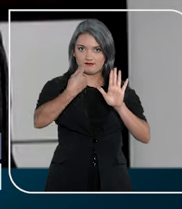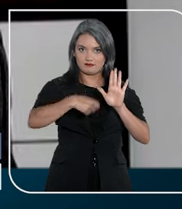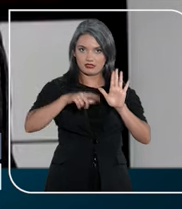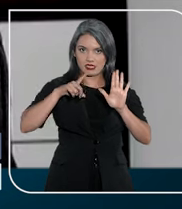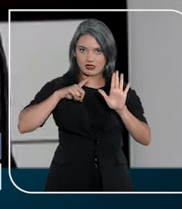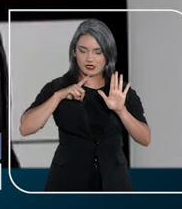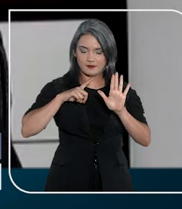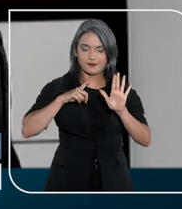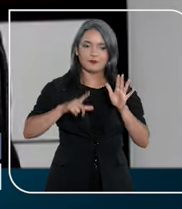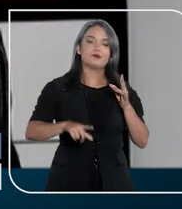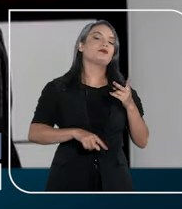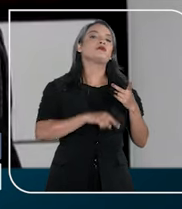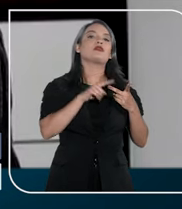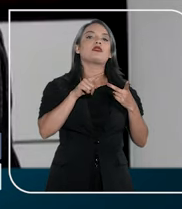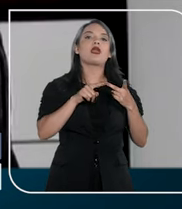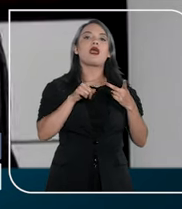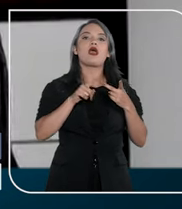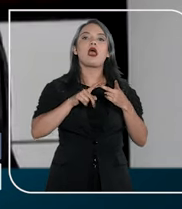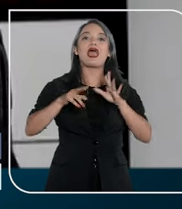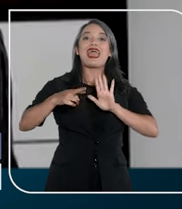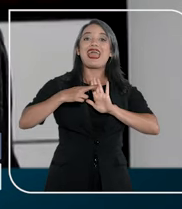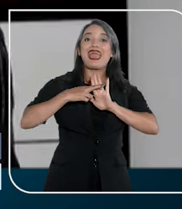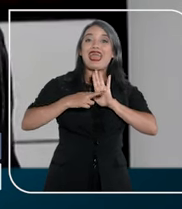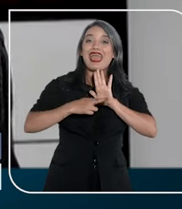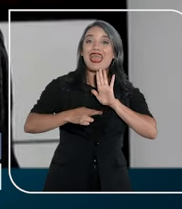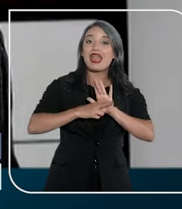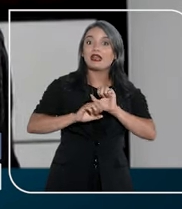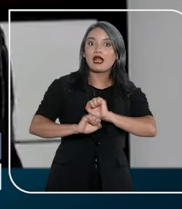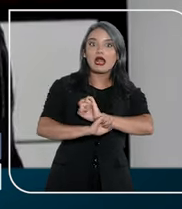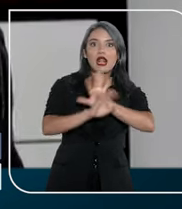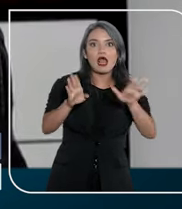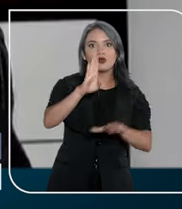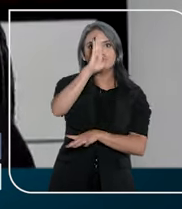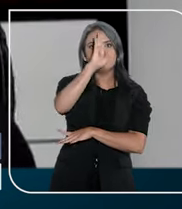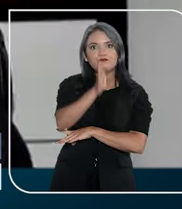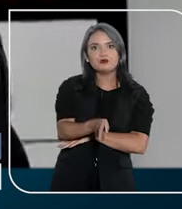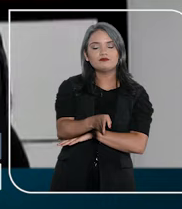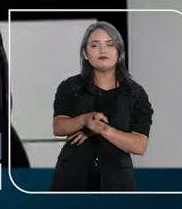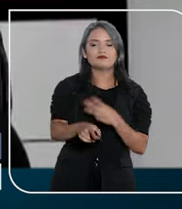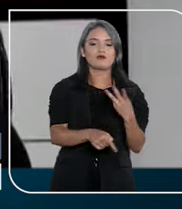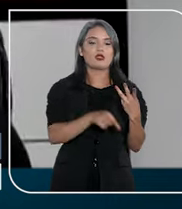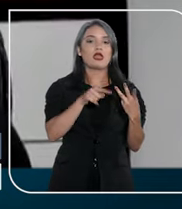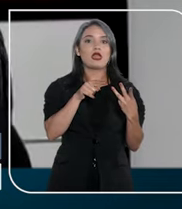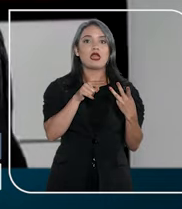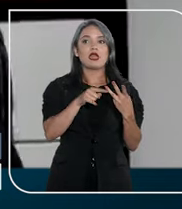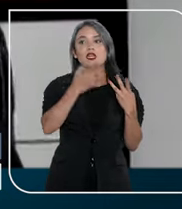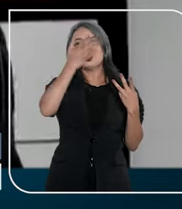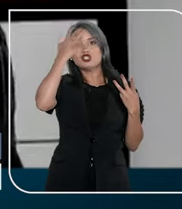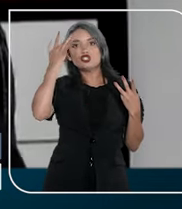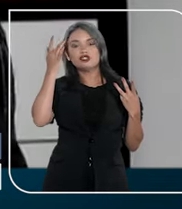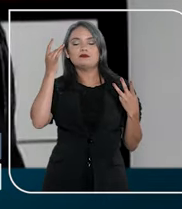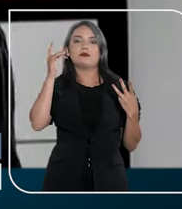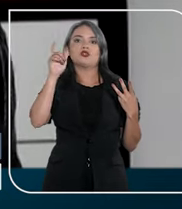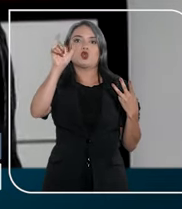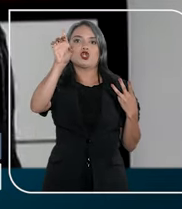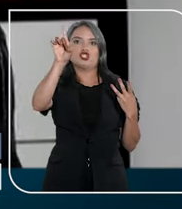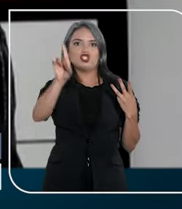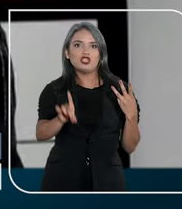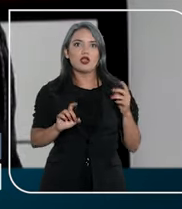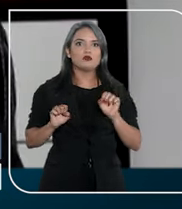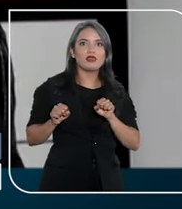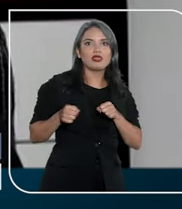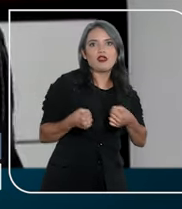vinculante 44, critérios objetivos e o direito à ampla defesa. Esse candidato tem que ter